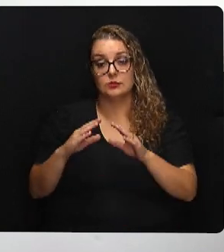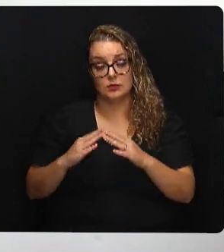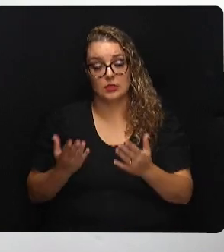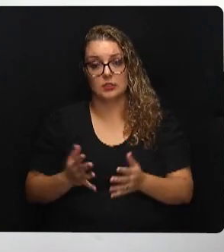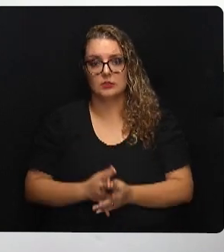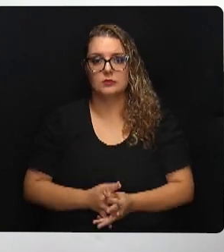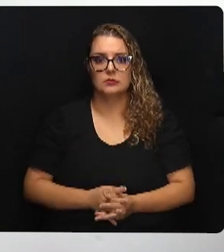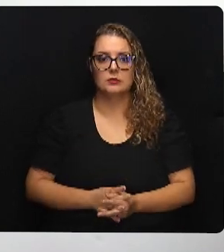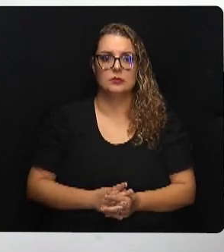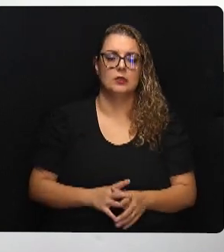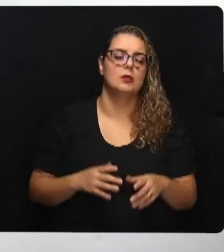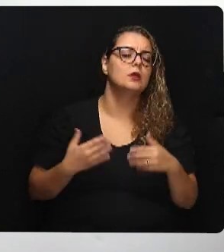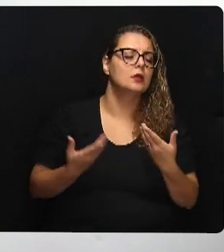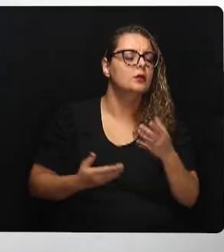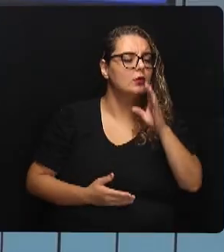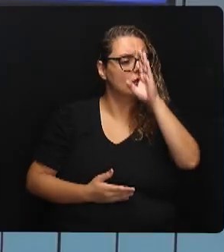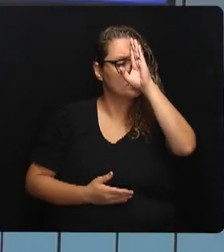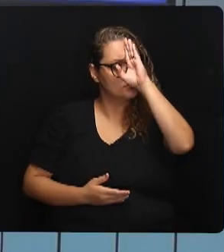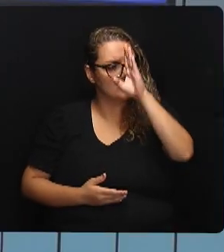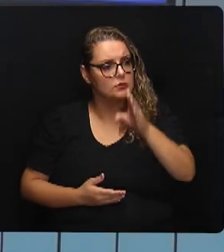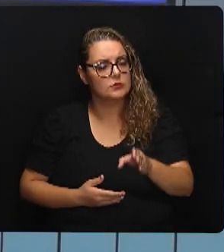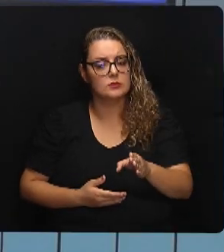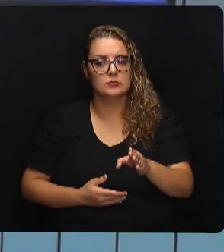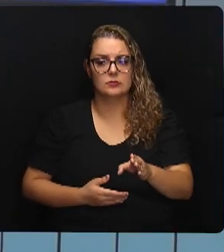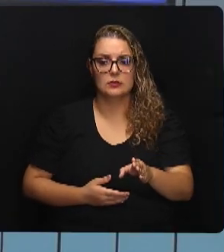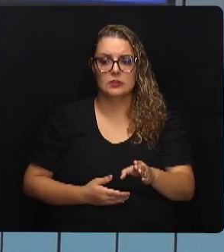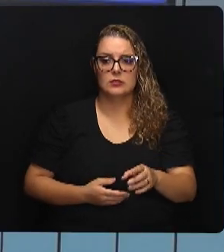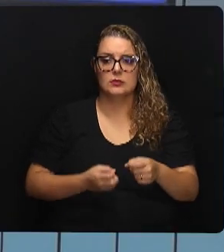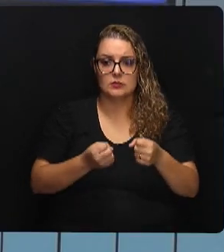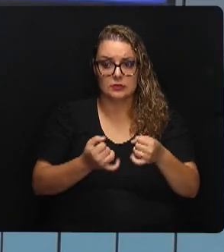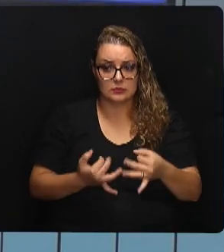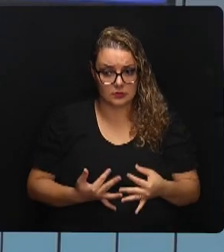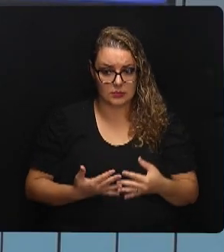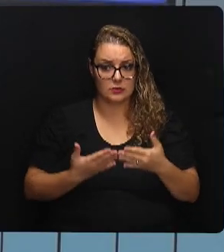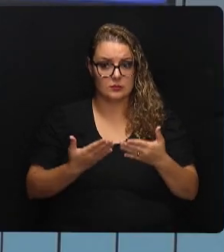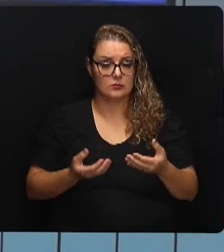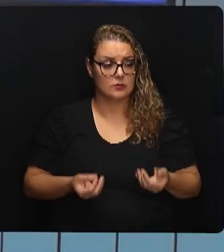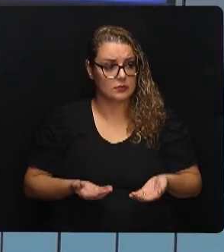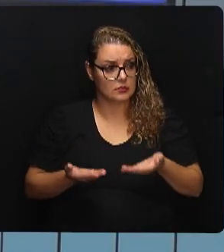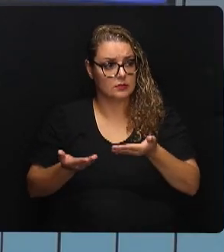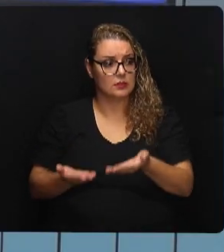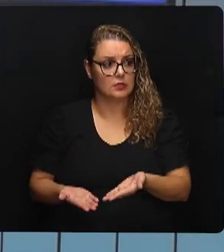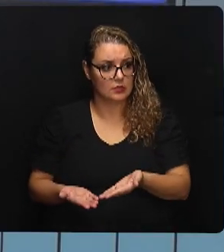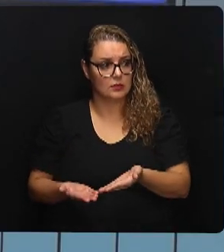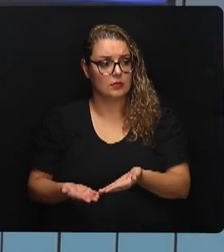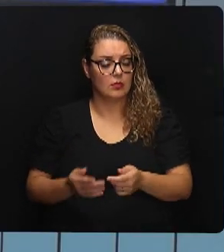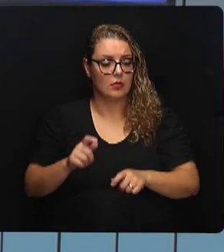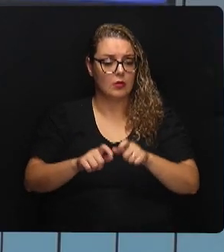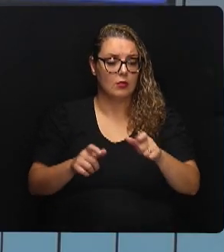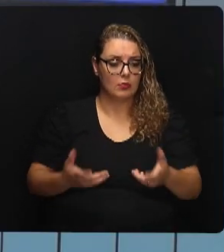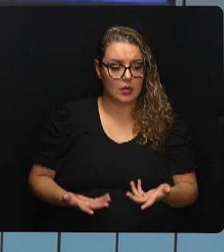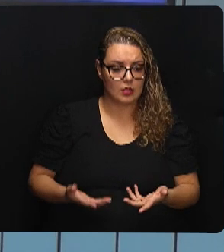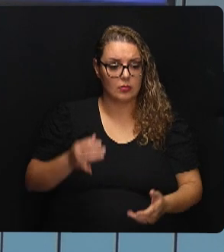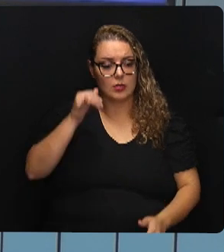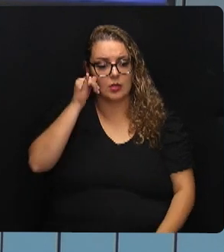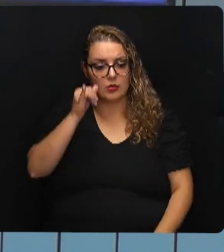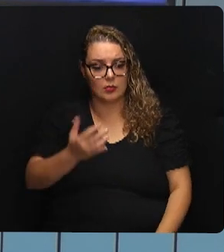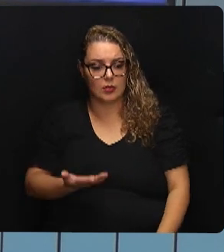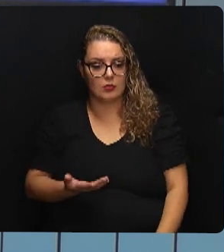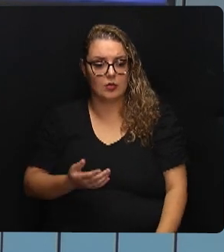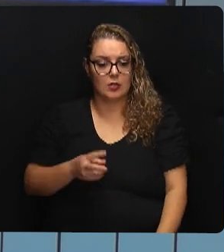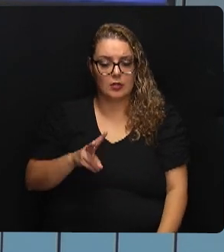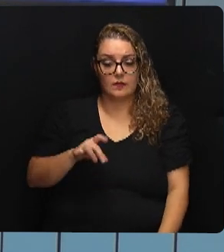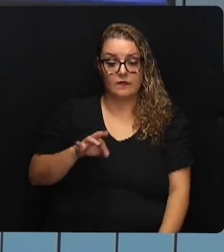de casa. Doutora, quais são as principais orientações que você daria para as